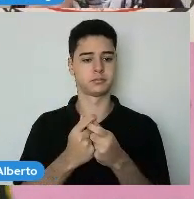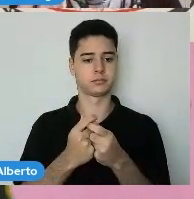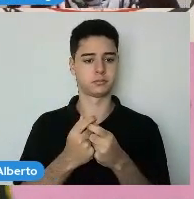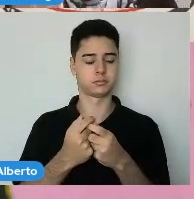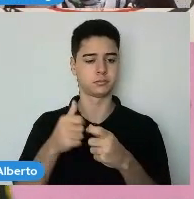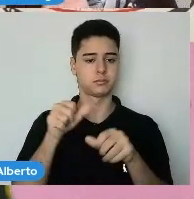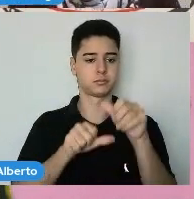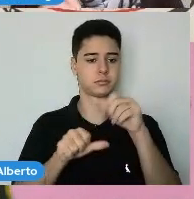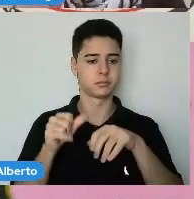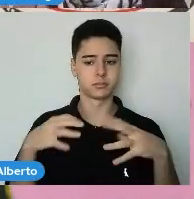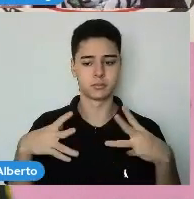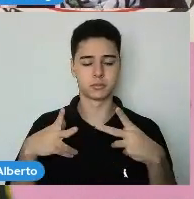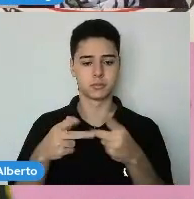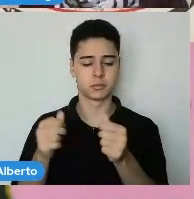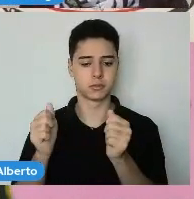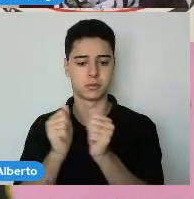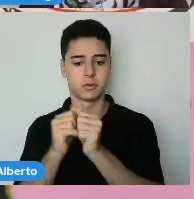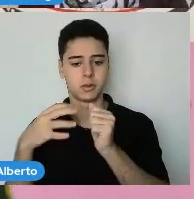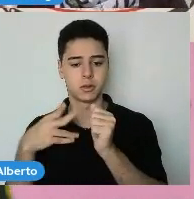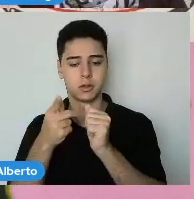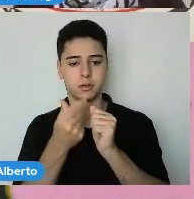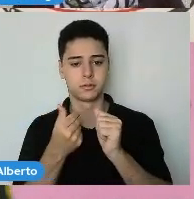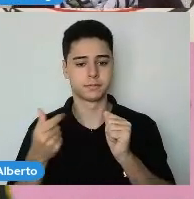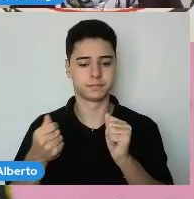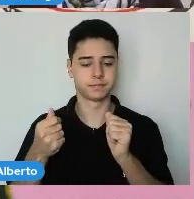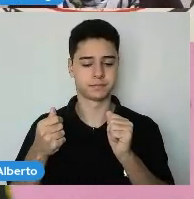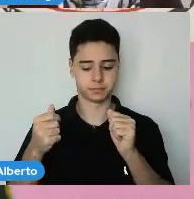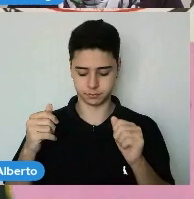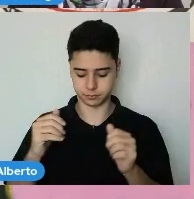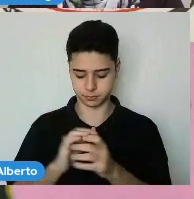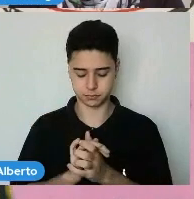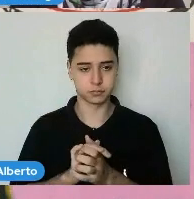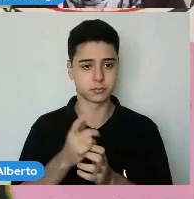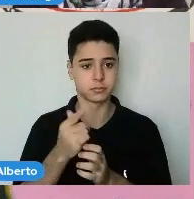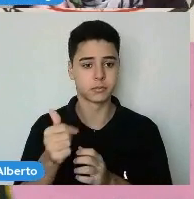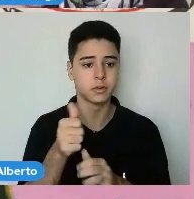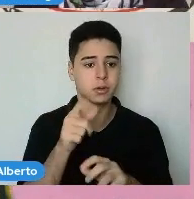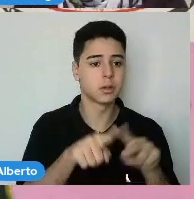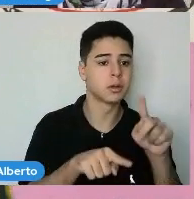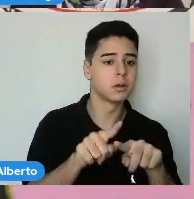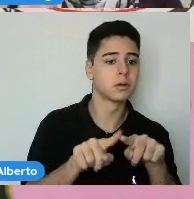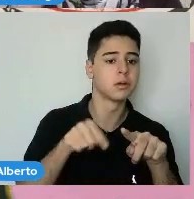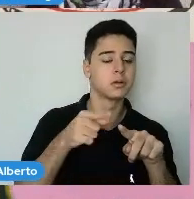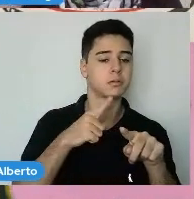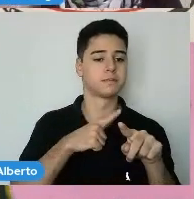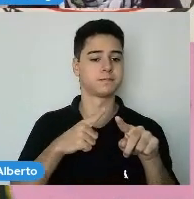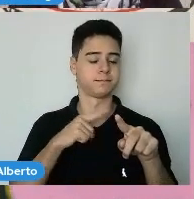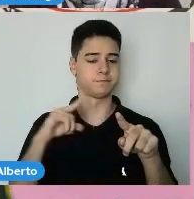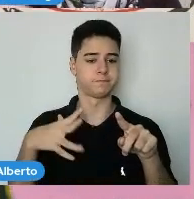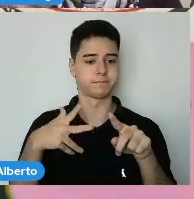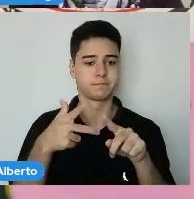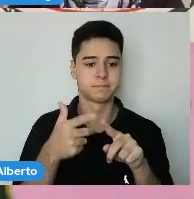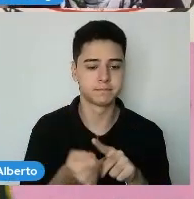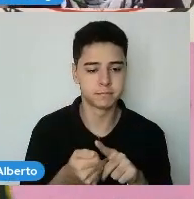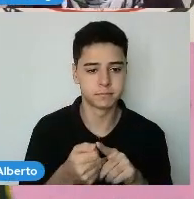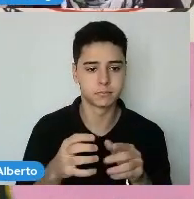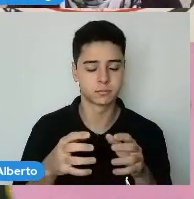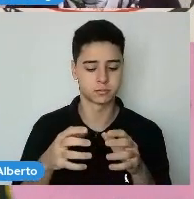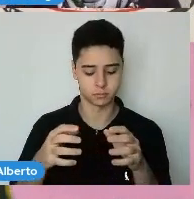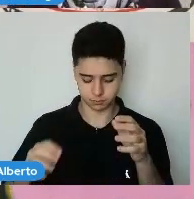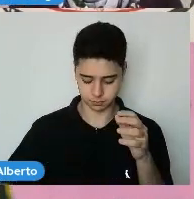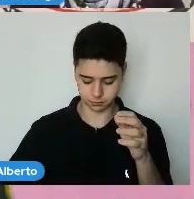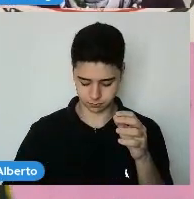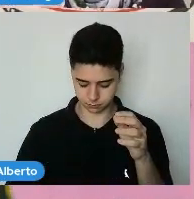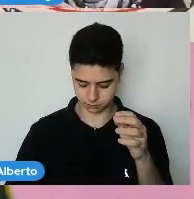contrários ao acúmulo individual de riquezas materiais, tá? Então, eles têm uma tendência bem